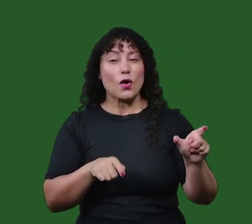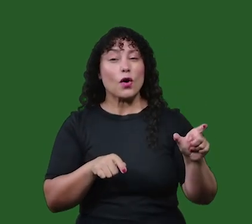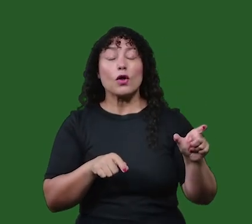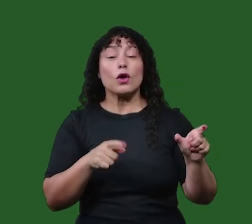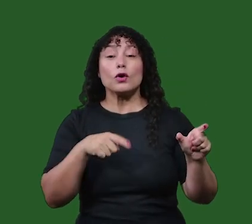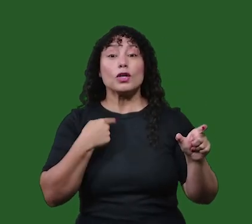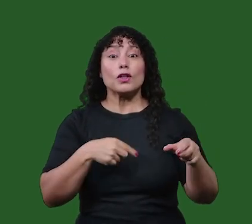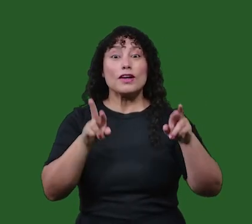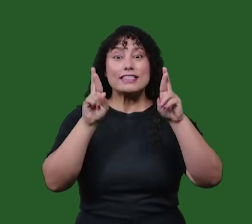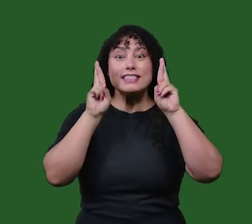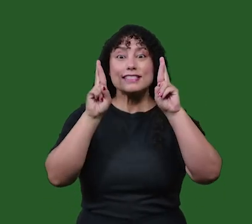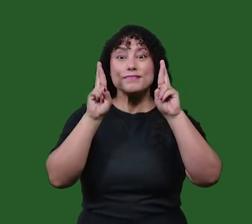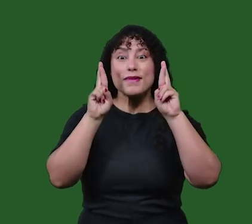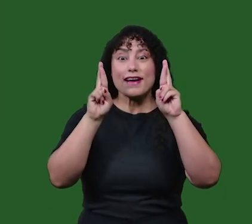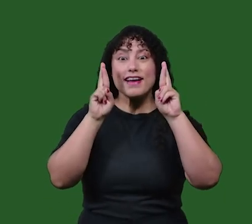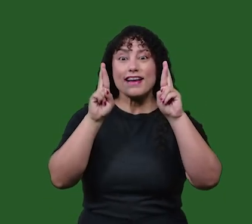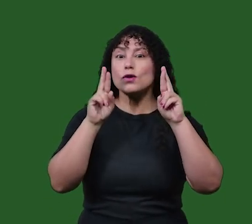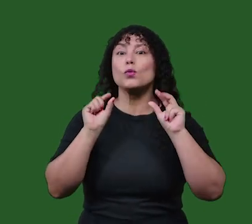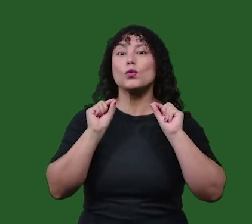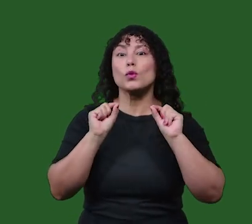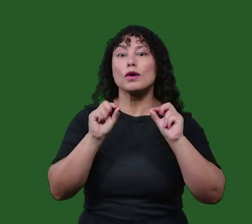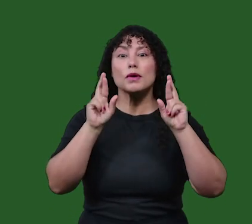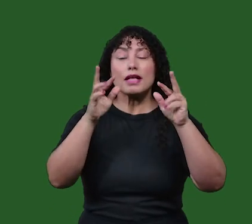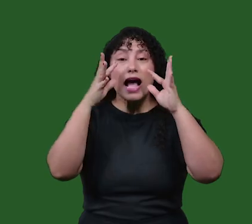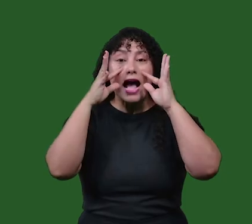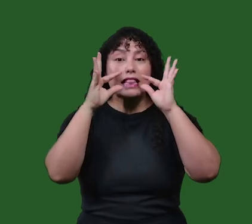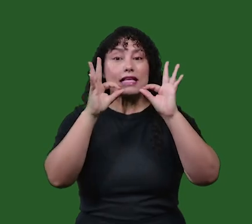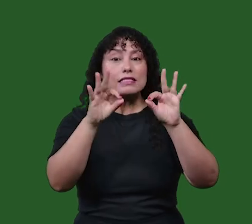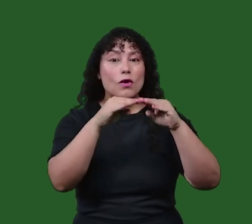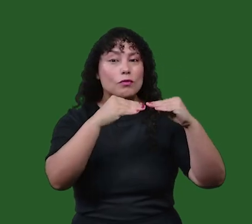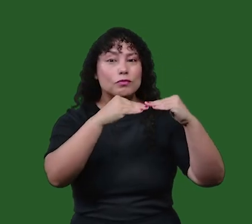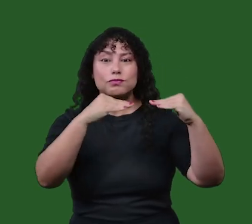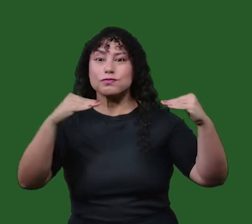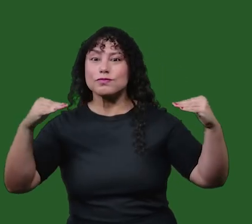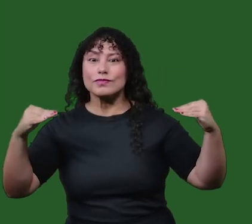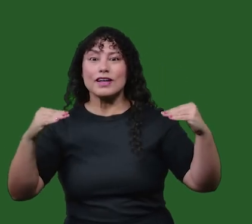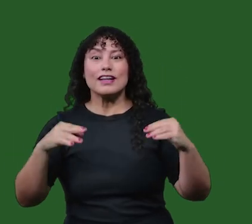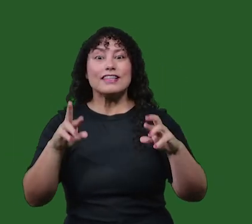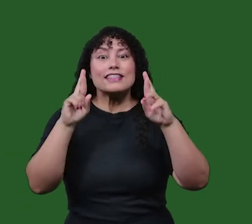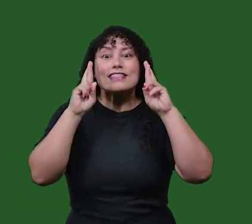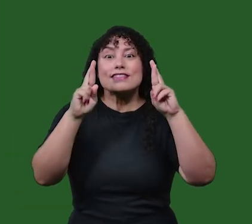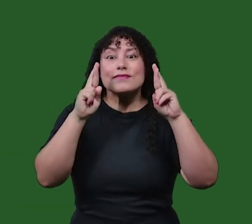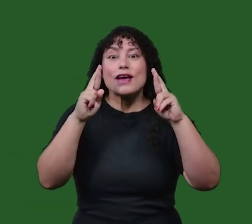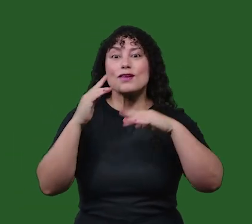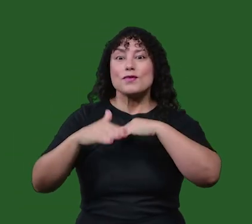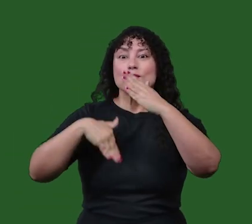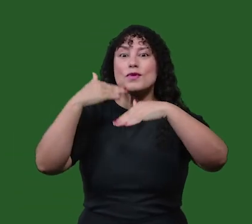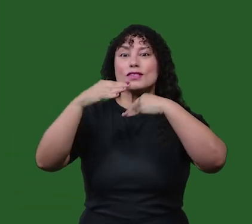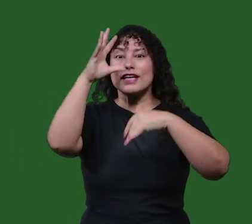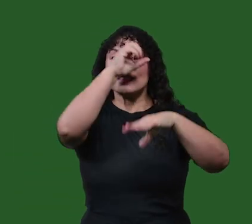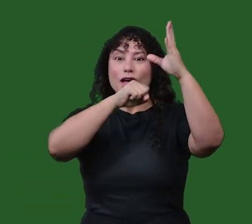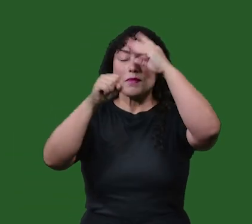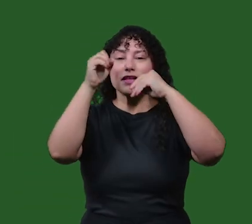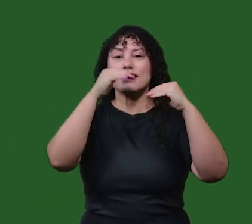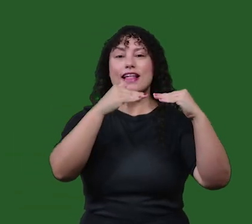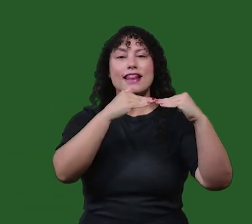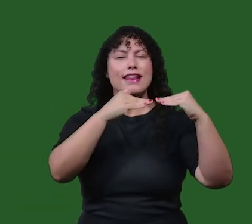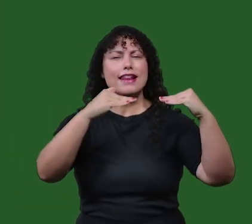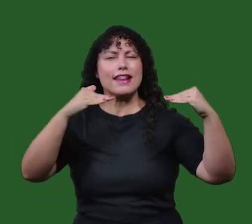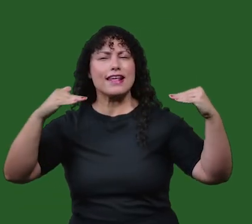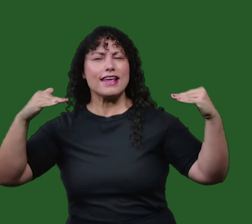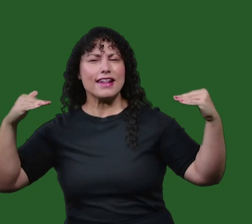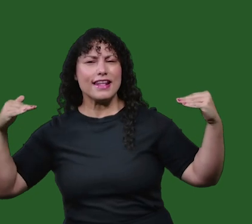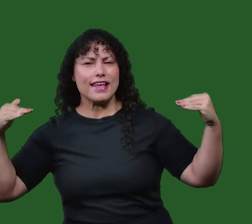coluna de o que é esperado. Então, a gente espera uma atenção estável, A gente espera um processo de